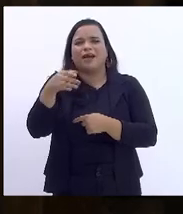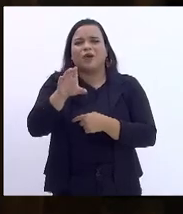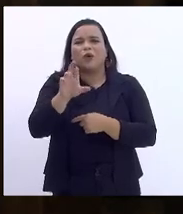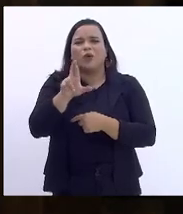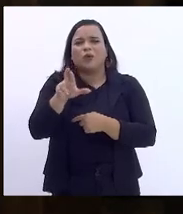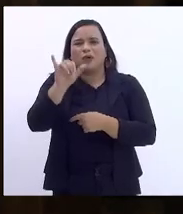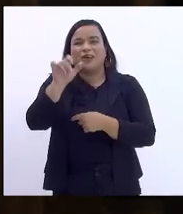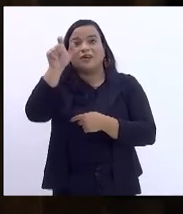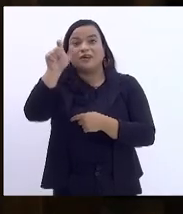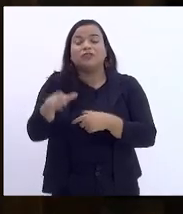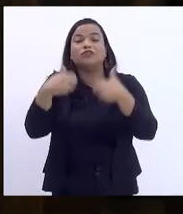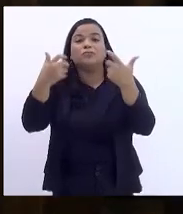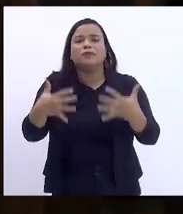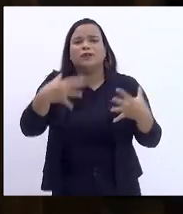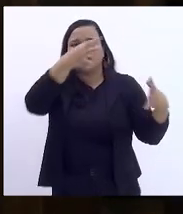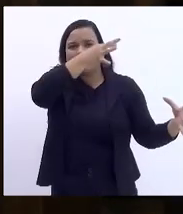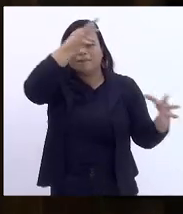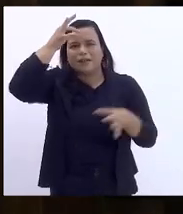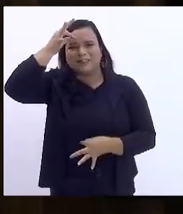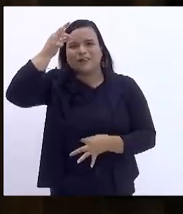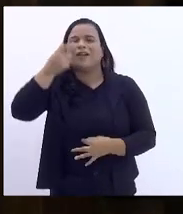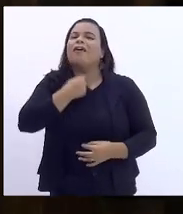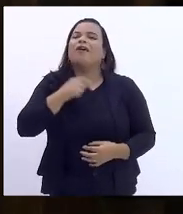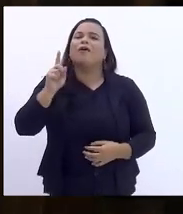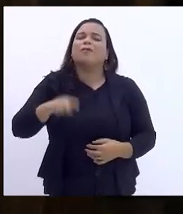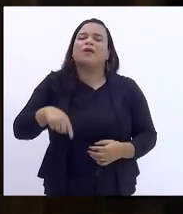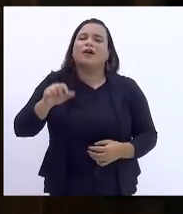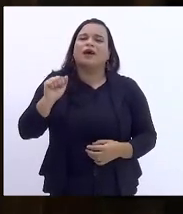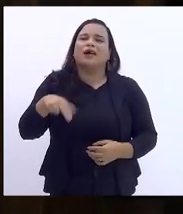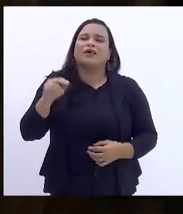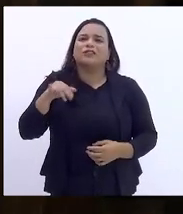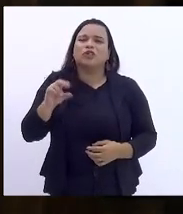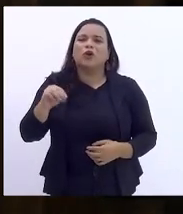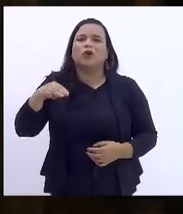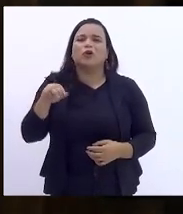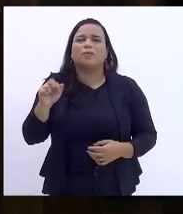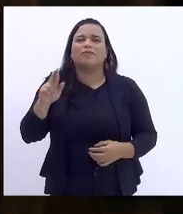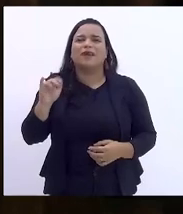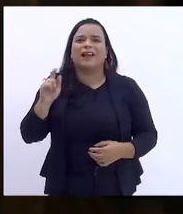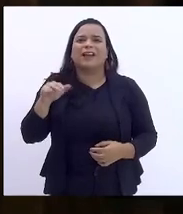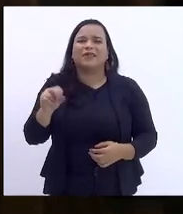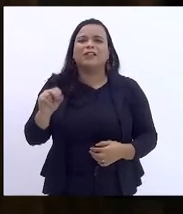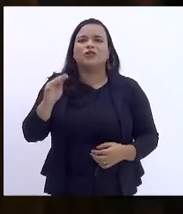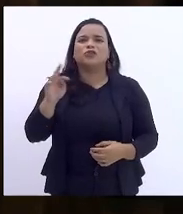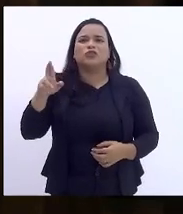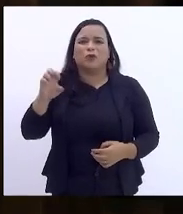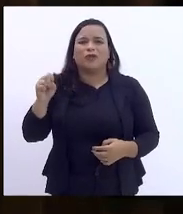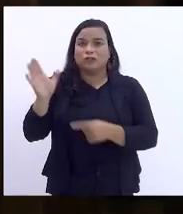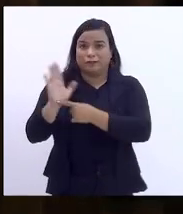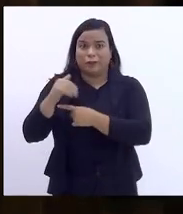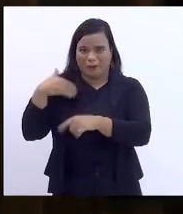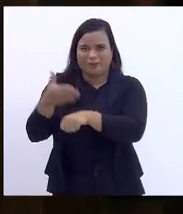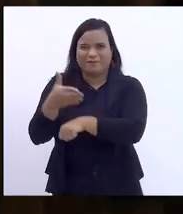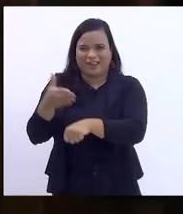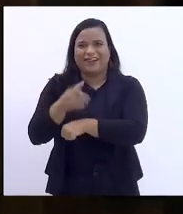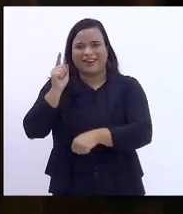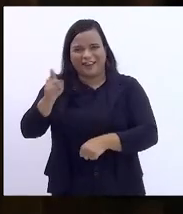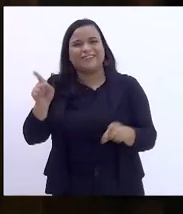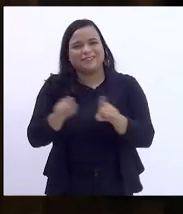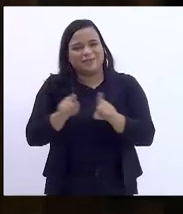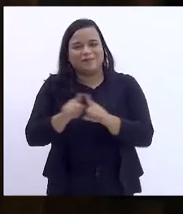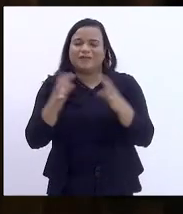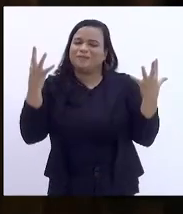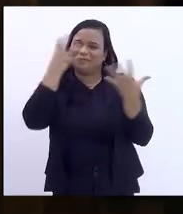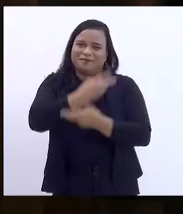personagem que foi Antônio de Margarida Torres no filme muito bonito muito bonito onde eu participei tá ver desse jogo né